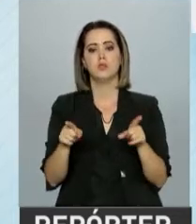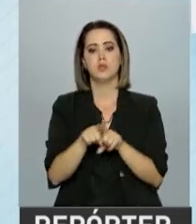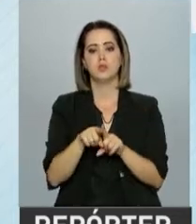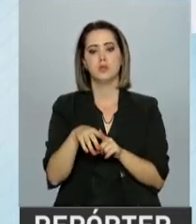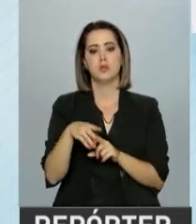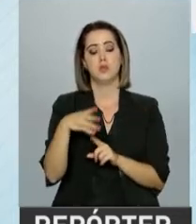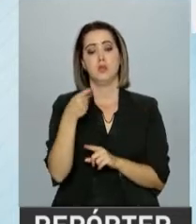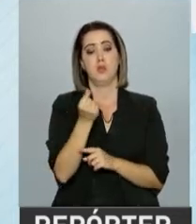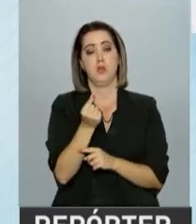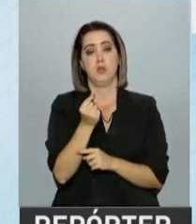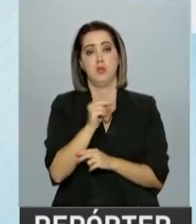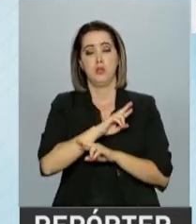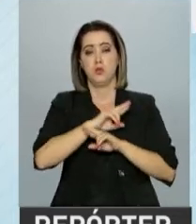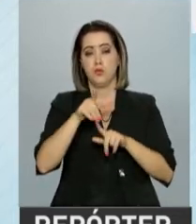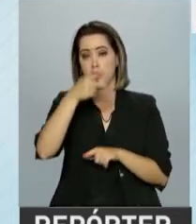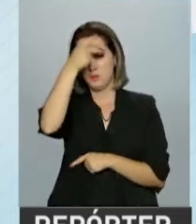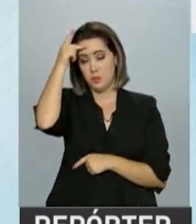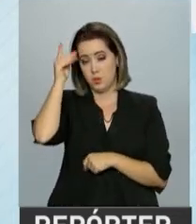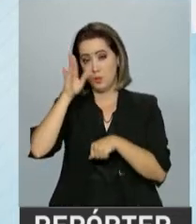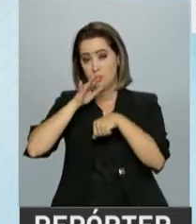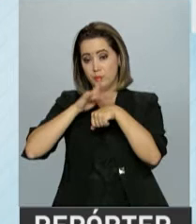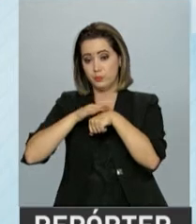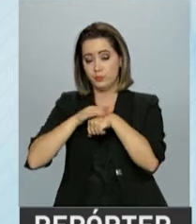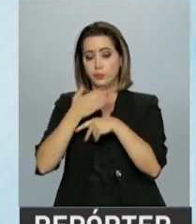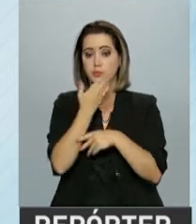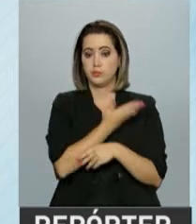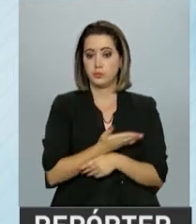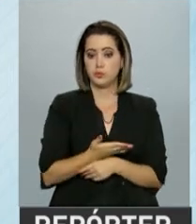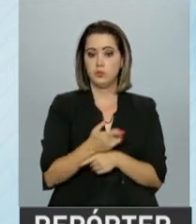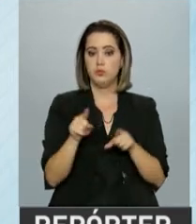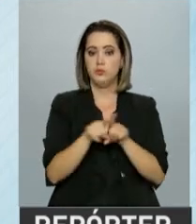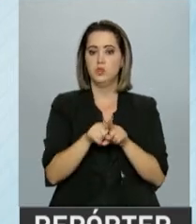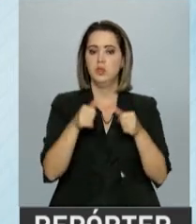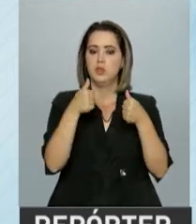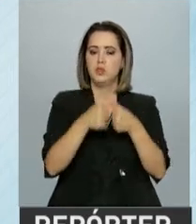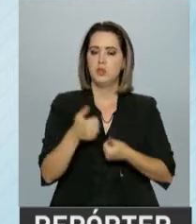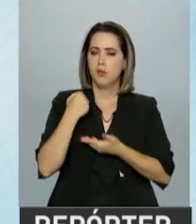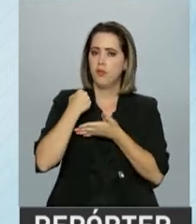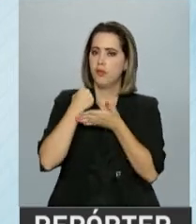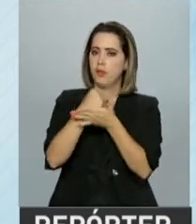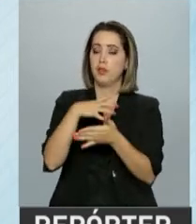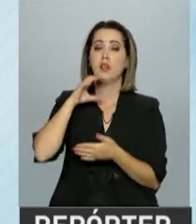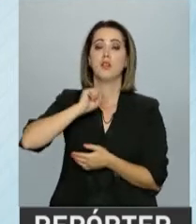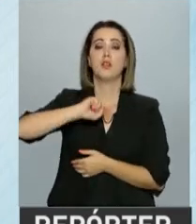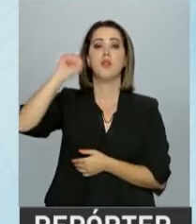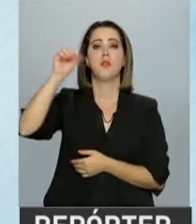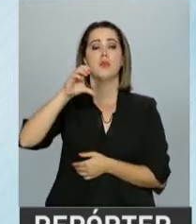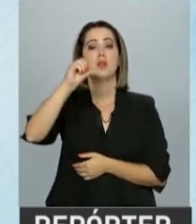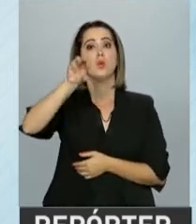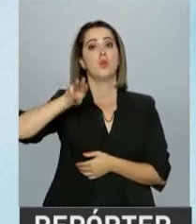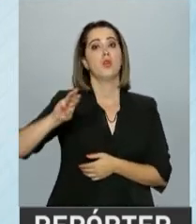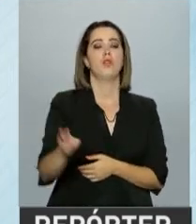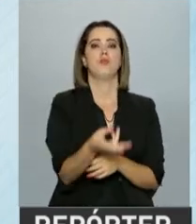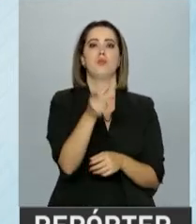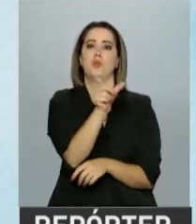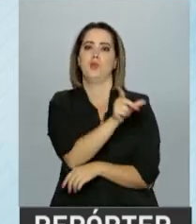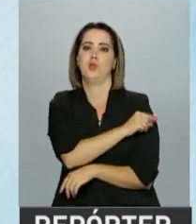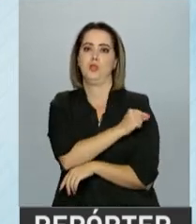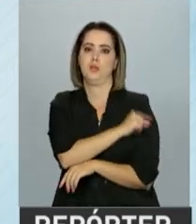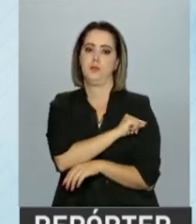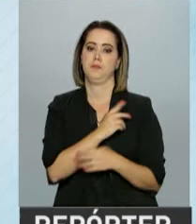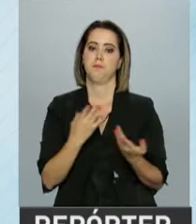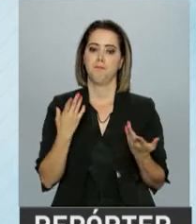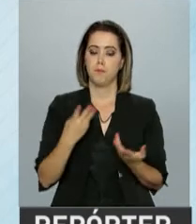e 450 estão em investigação. Estão disponíveis para a população em abril 9,5 milhões de doses da